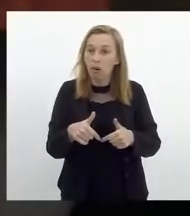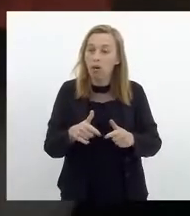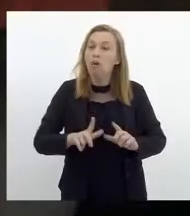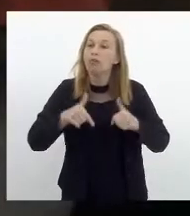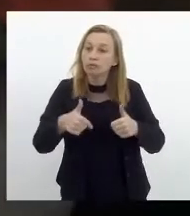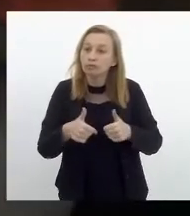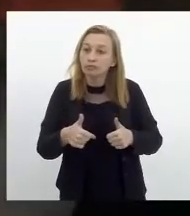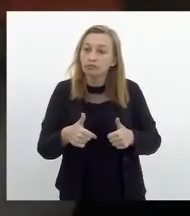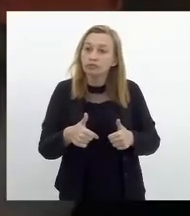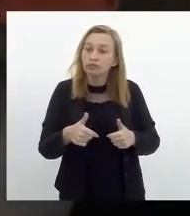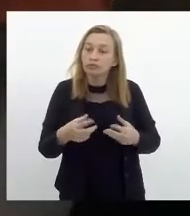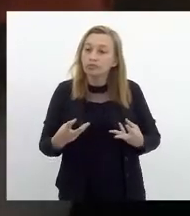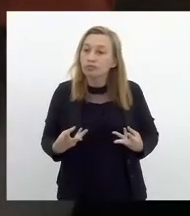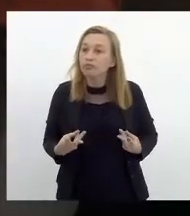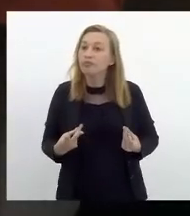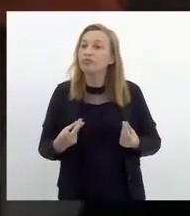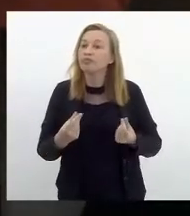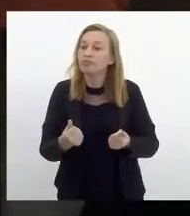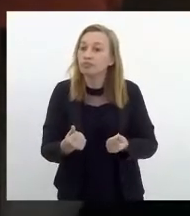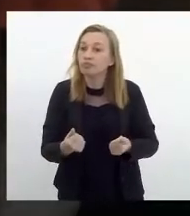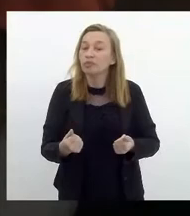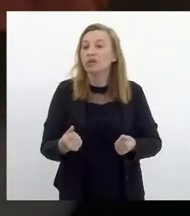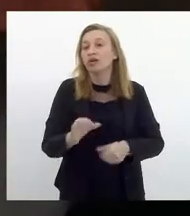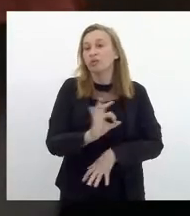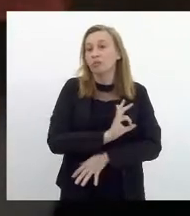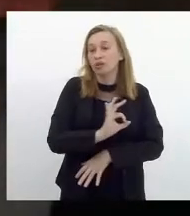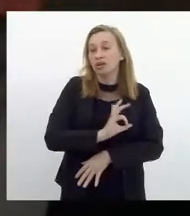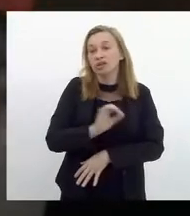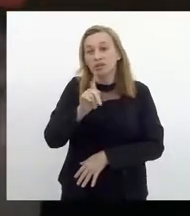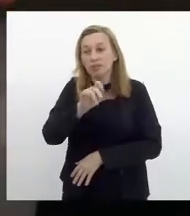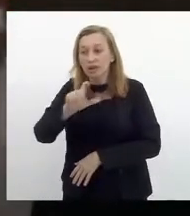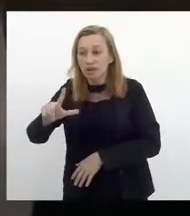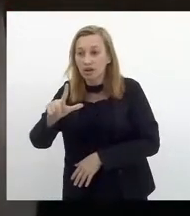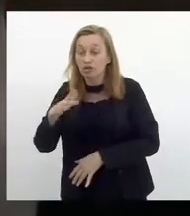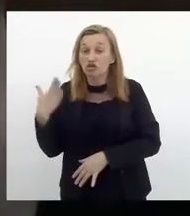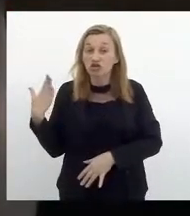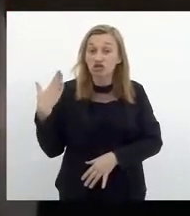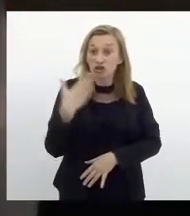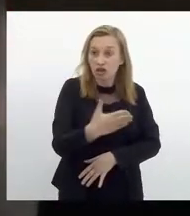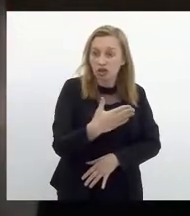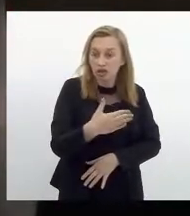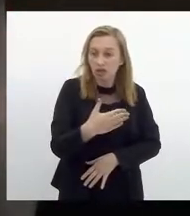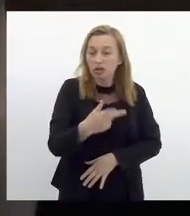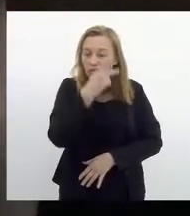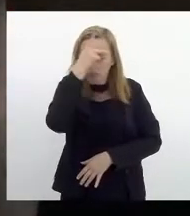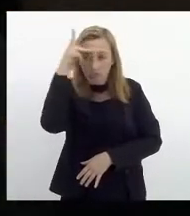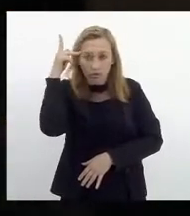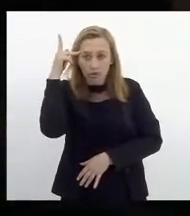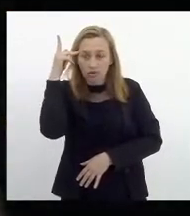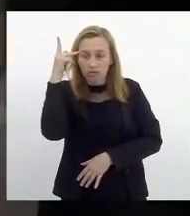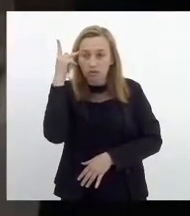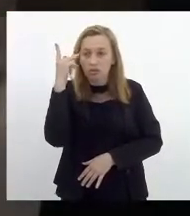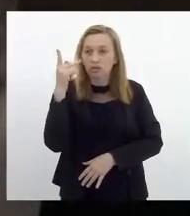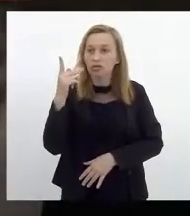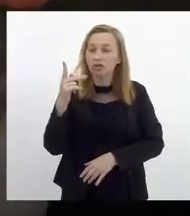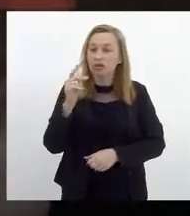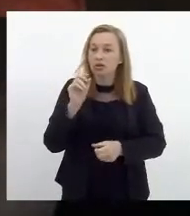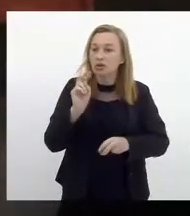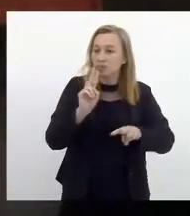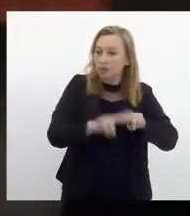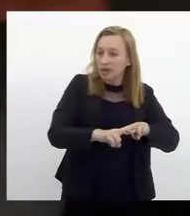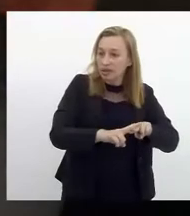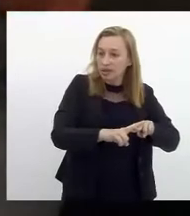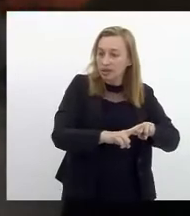atuam de forma sensível, no caso da Polícia Penal, atuando diretamente com pessoas privadas de liberdade,